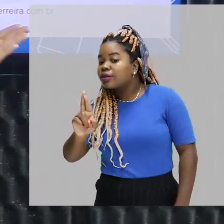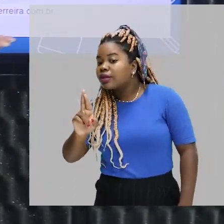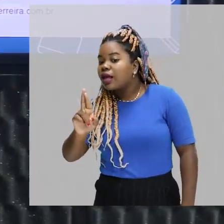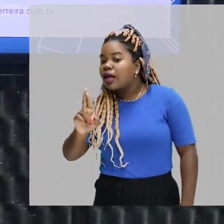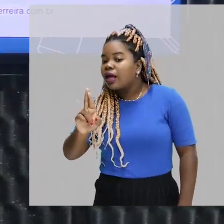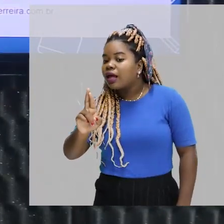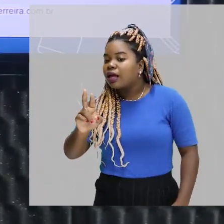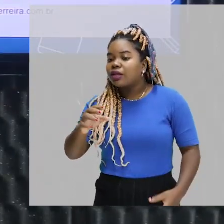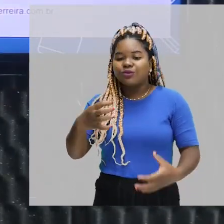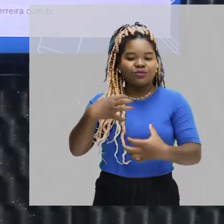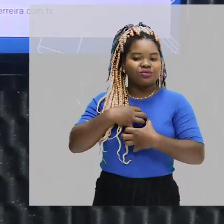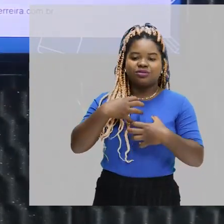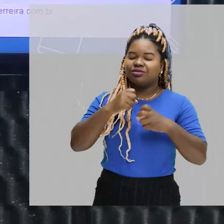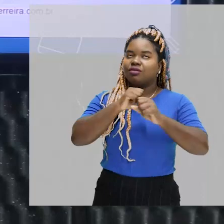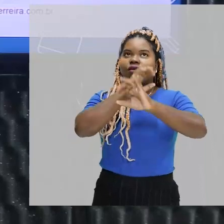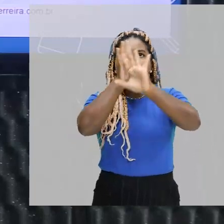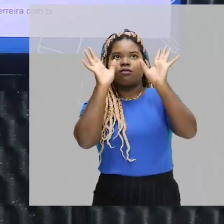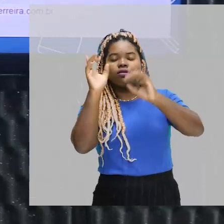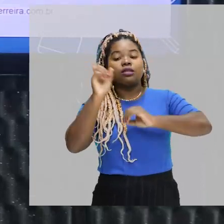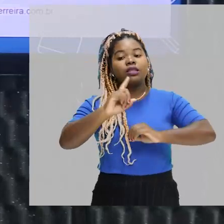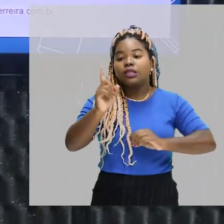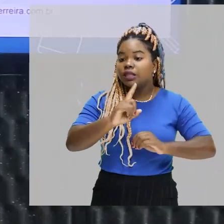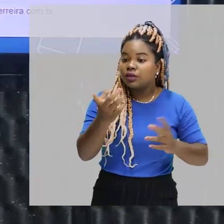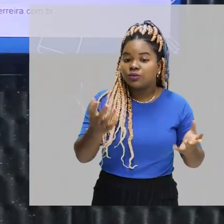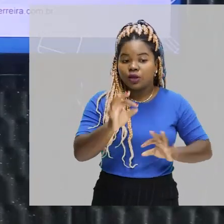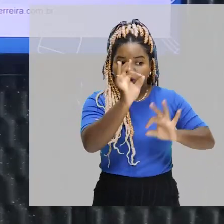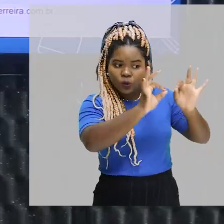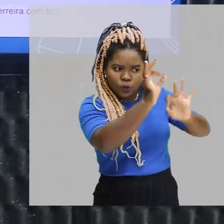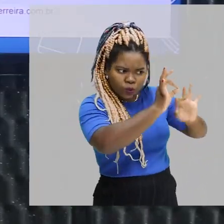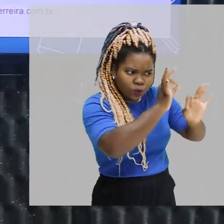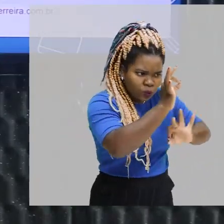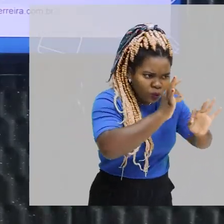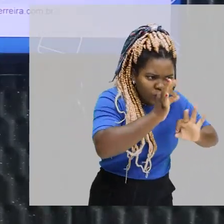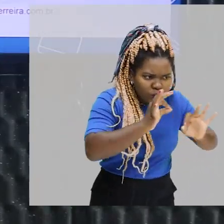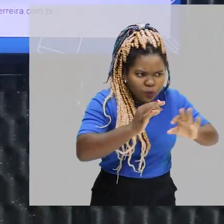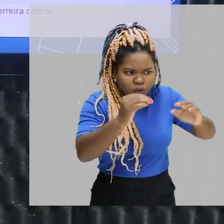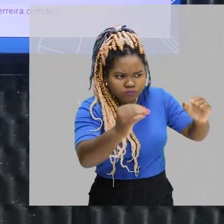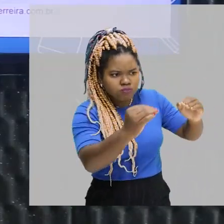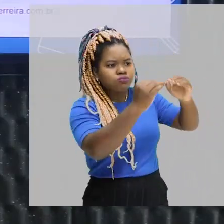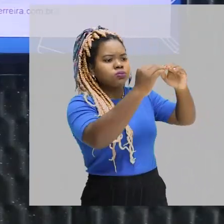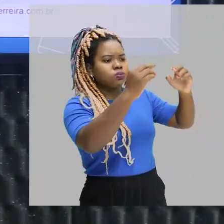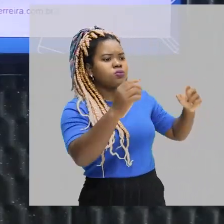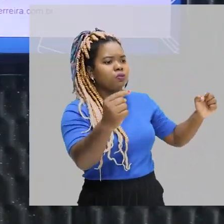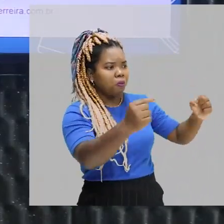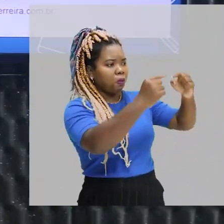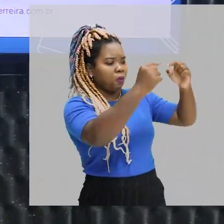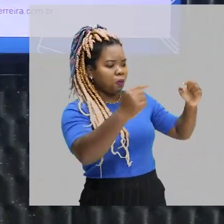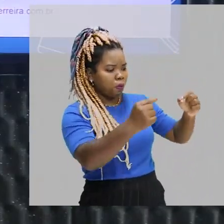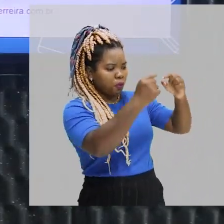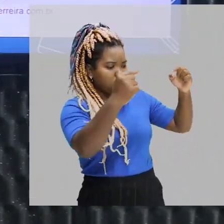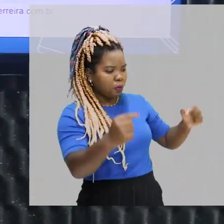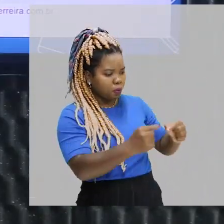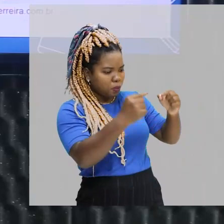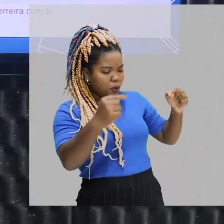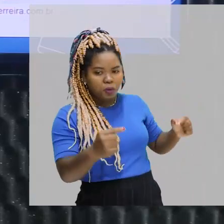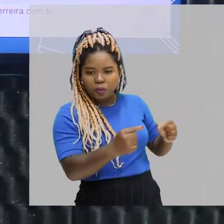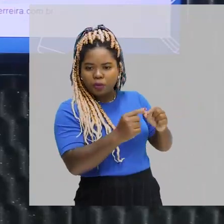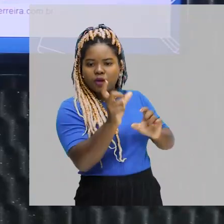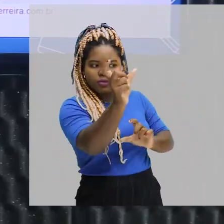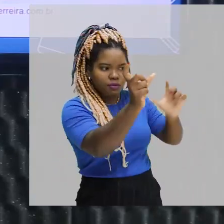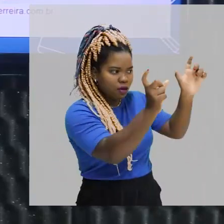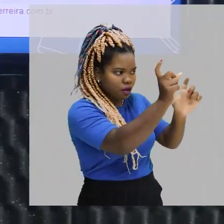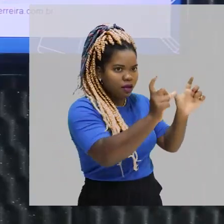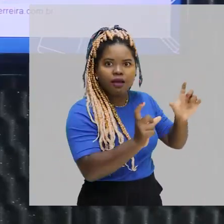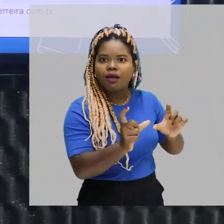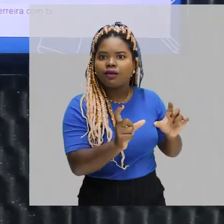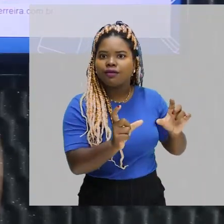isso. É entrar em acordo, é alinhar, certo? É colocar em acordo, em conformidade ou